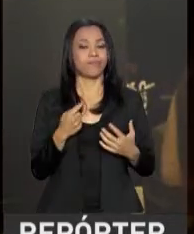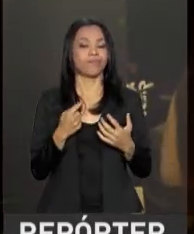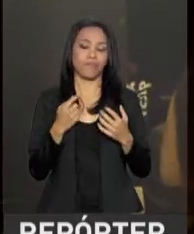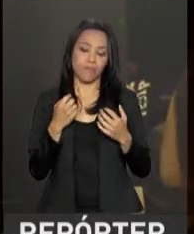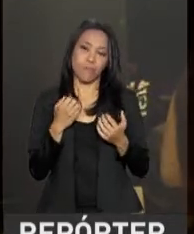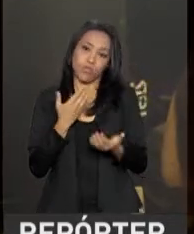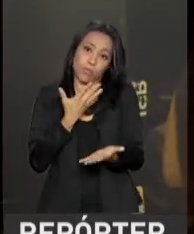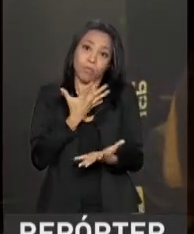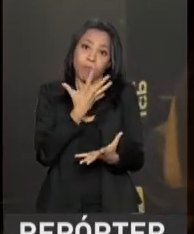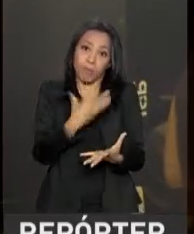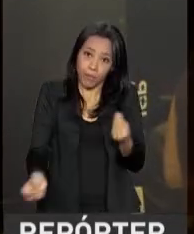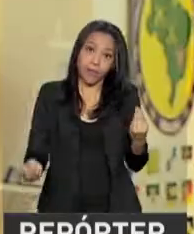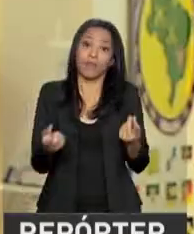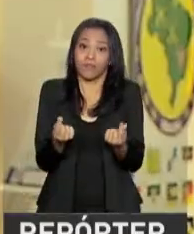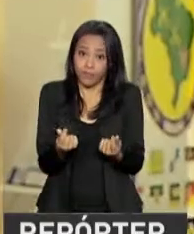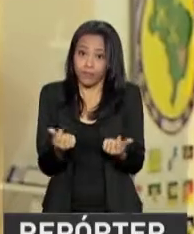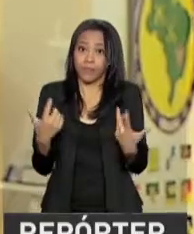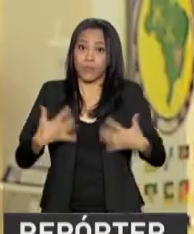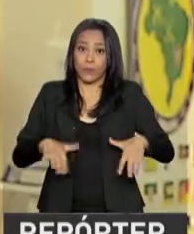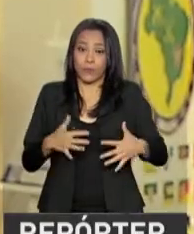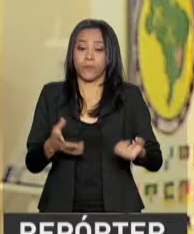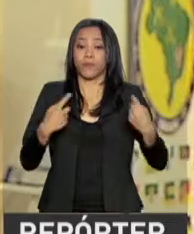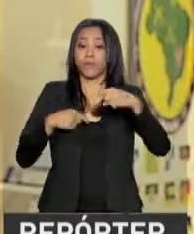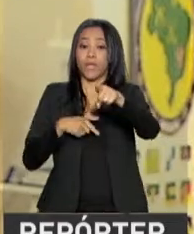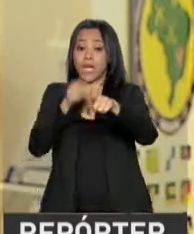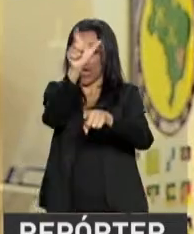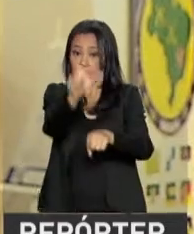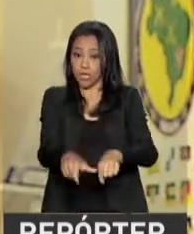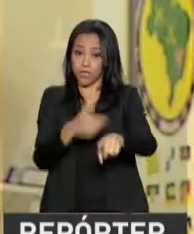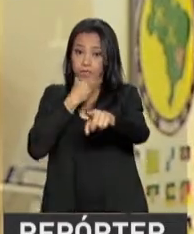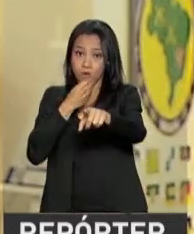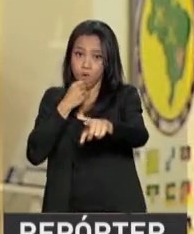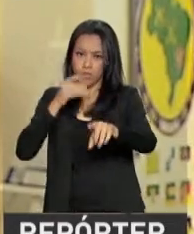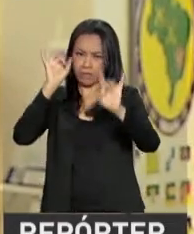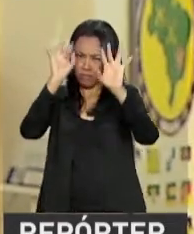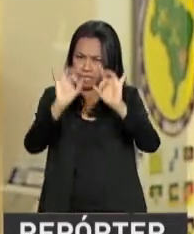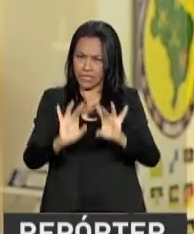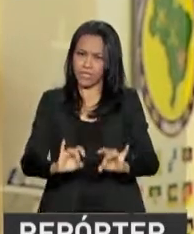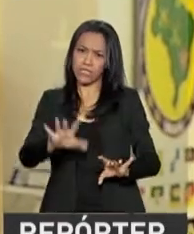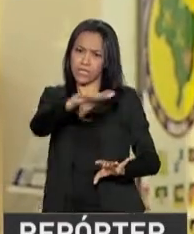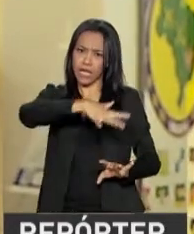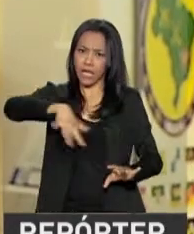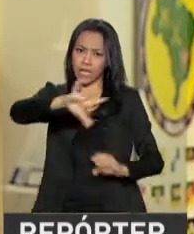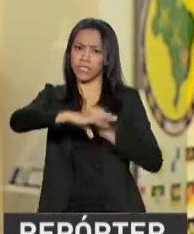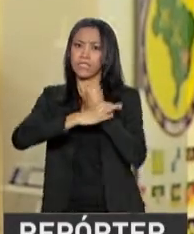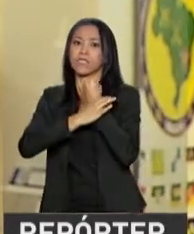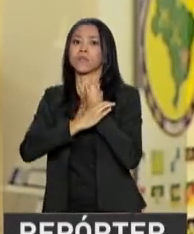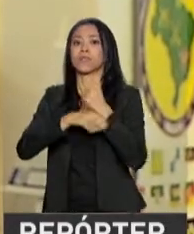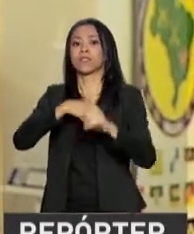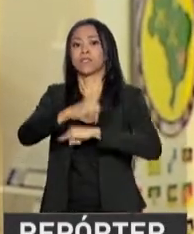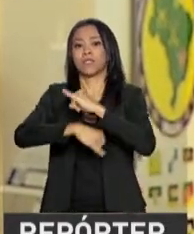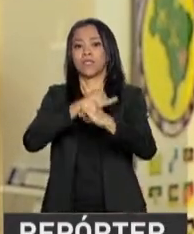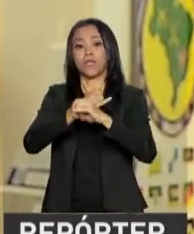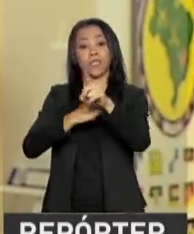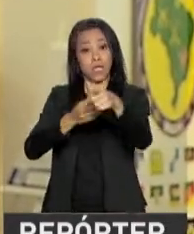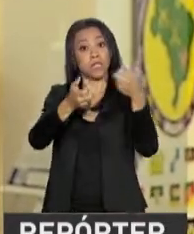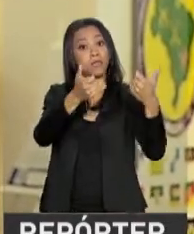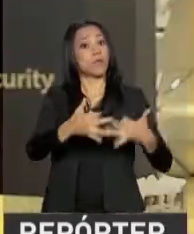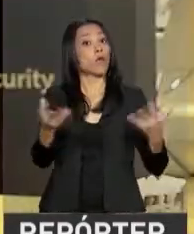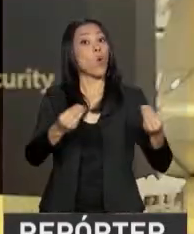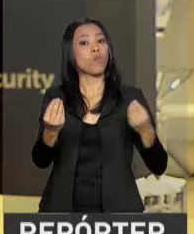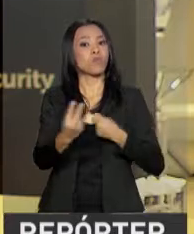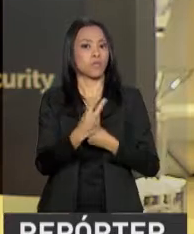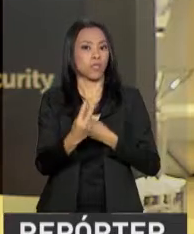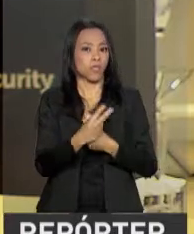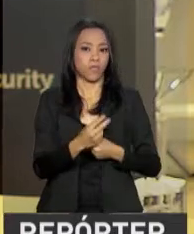perdas financeiras realmente grandes já este especialista em segurança virtual explica como o usuário pode se proteger